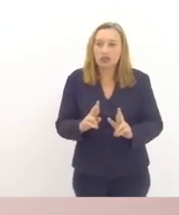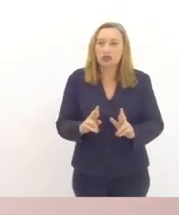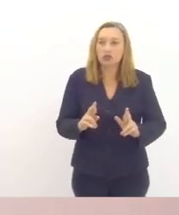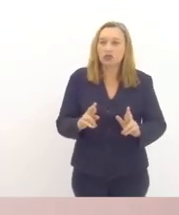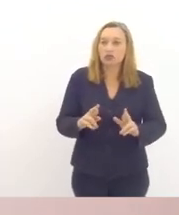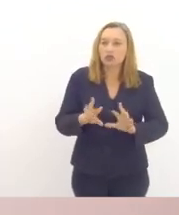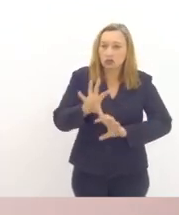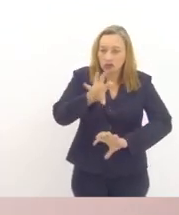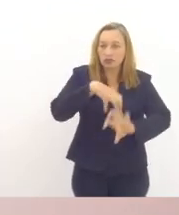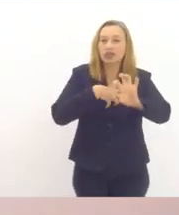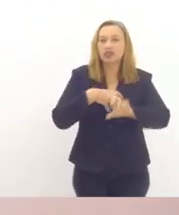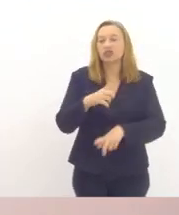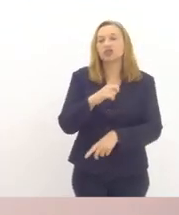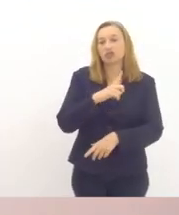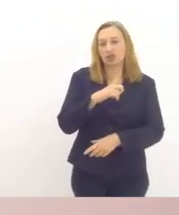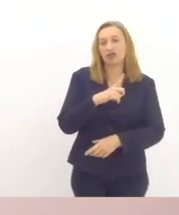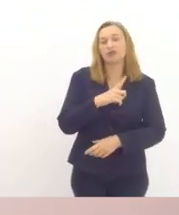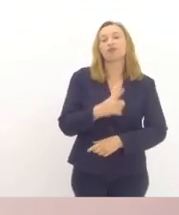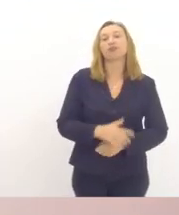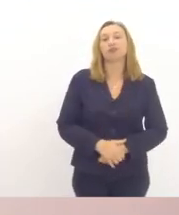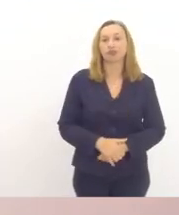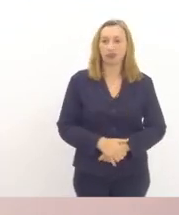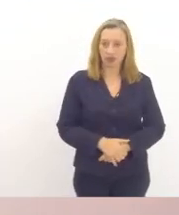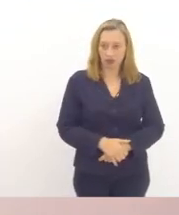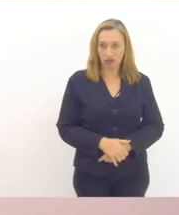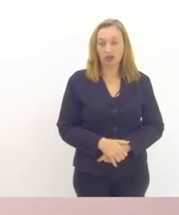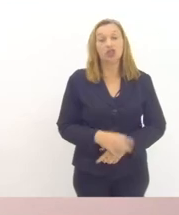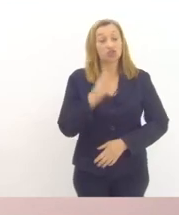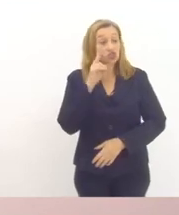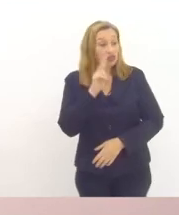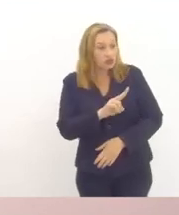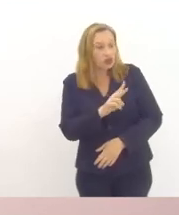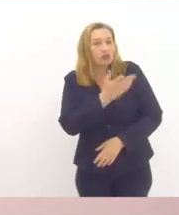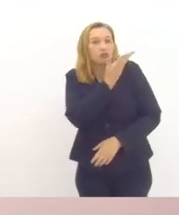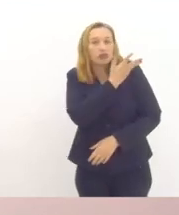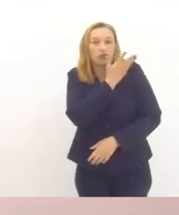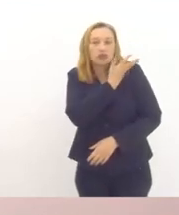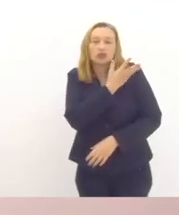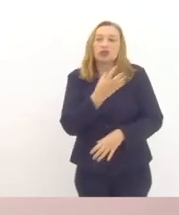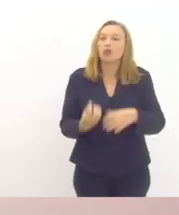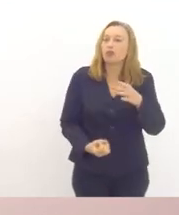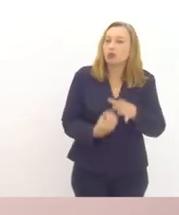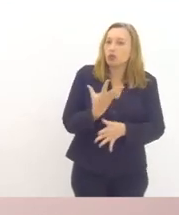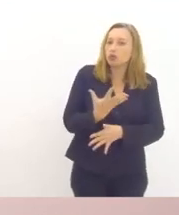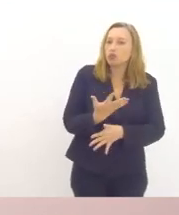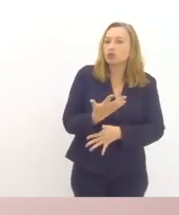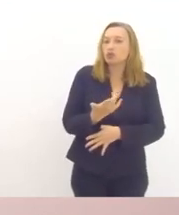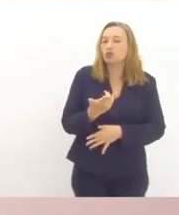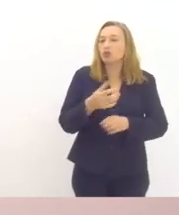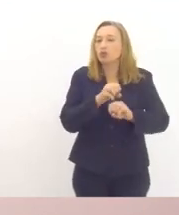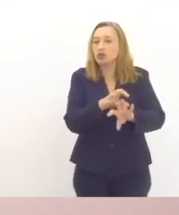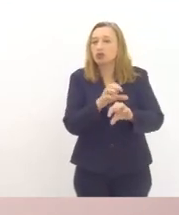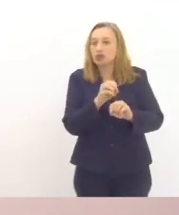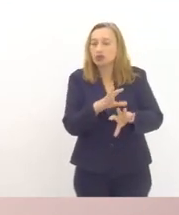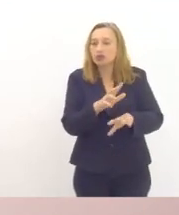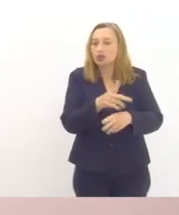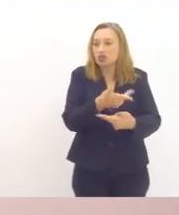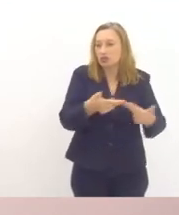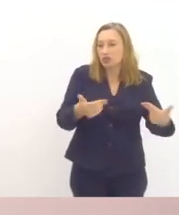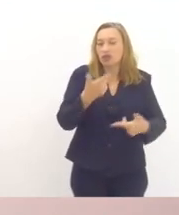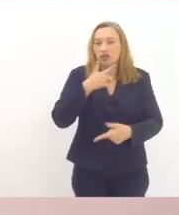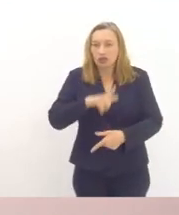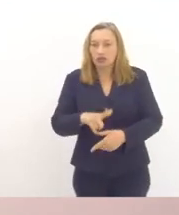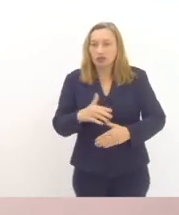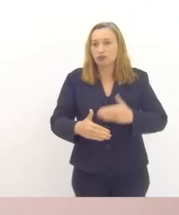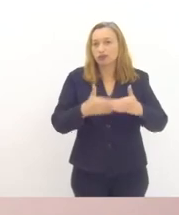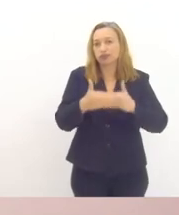estabeleço estigmas. A gente enfrenta estigmas e preconceitos ao produzir uma educação entre línguas e vai